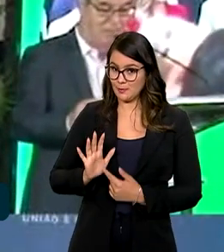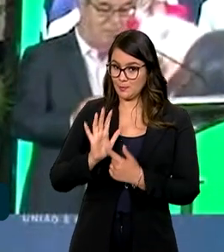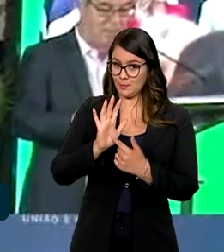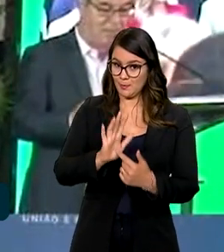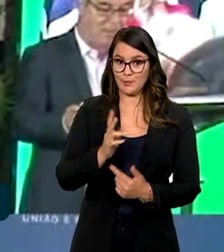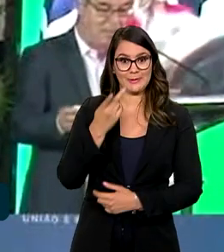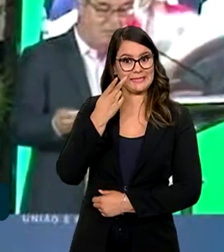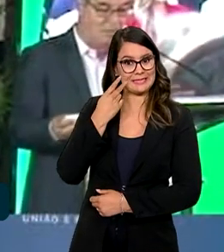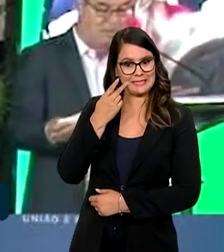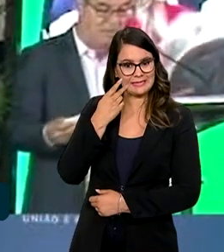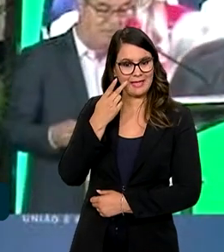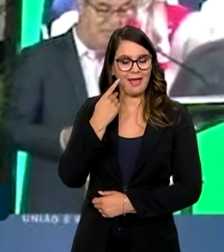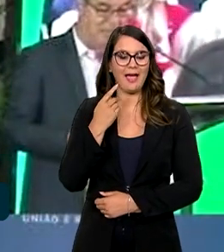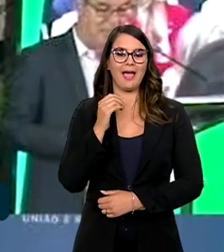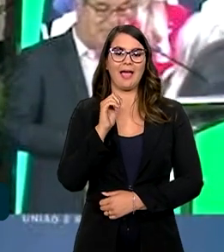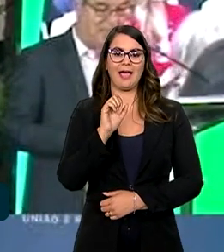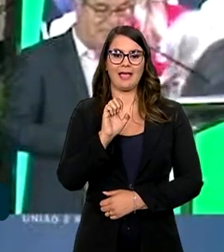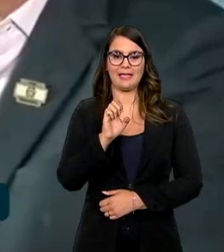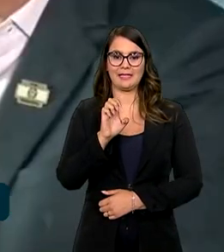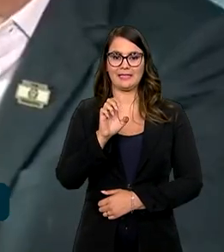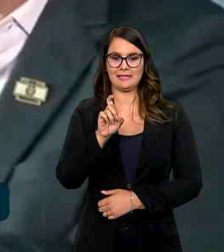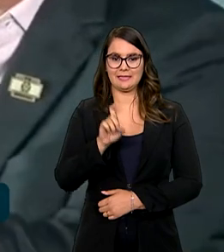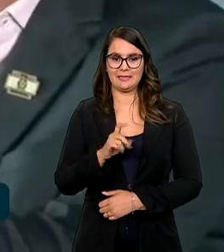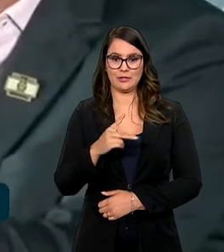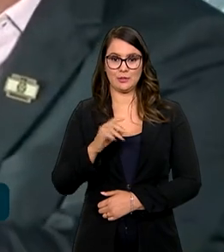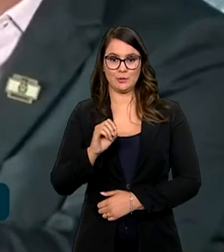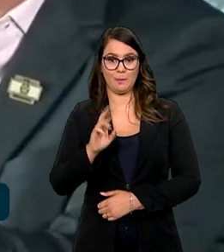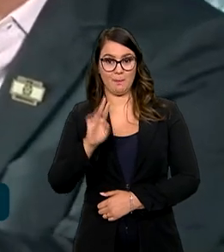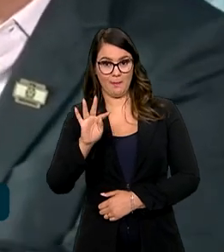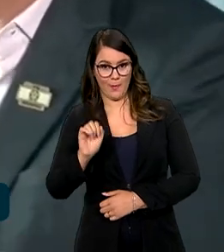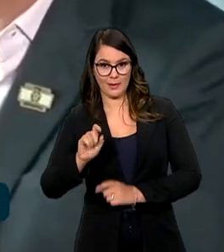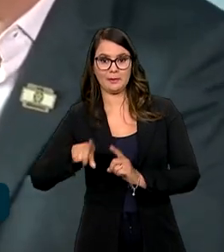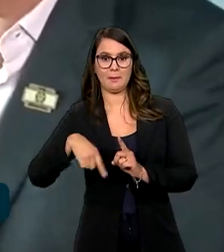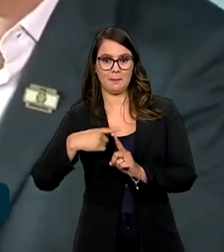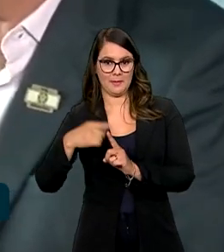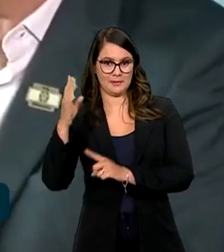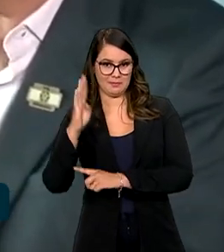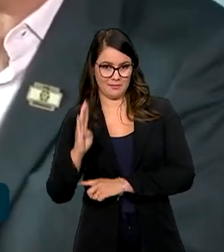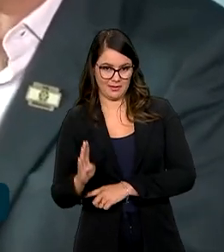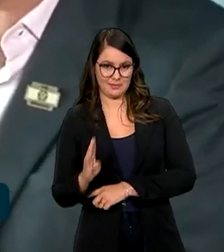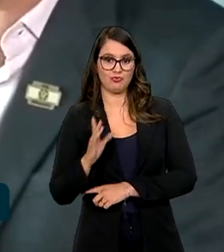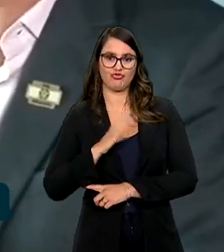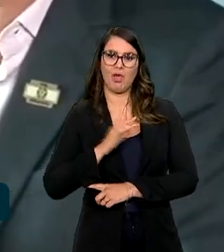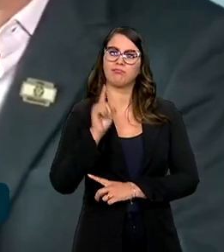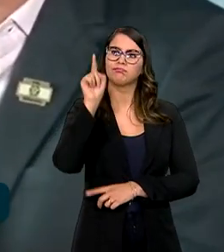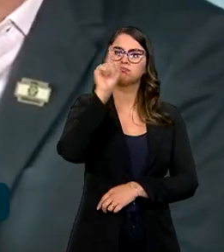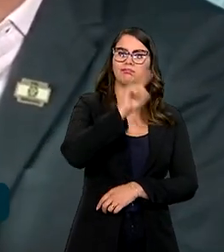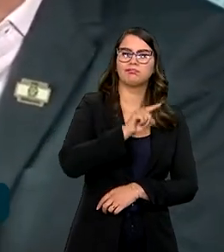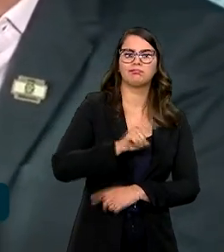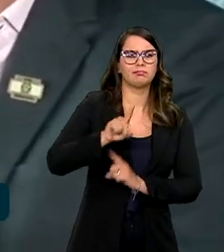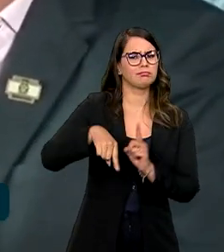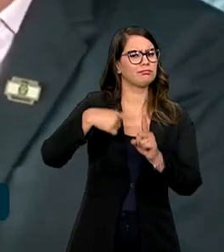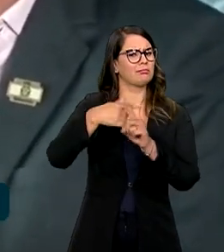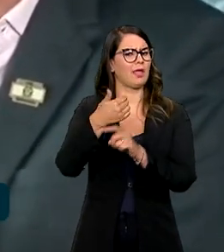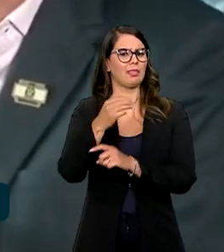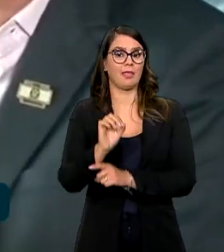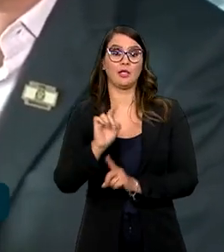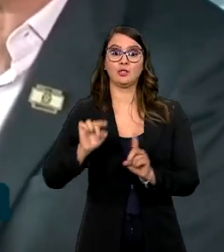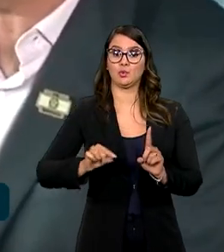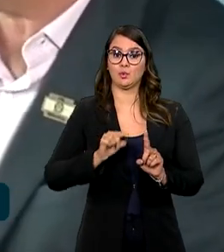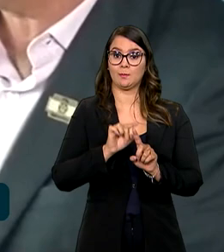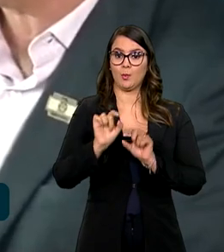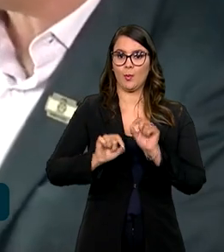no Ceará o exporta Mais Brasil o programa já passou por mais de 10 localidades e tem o objetivo